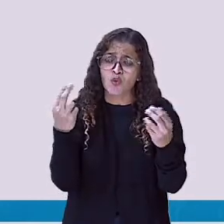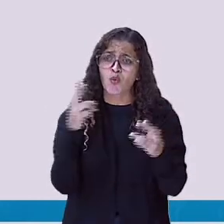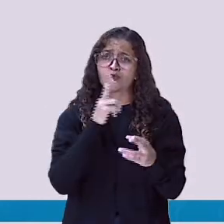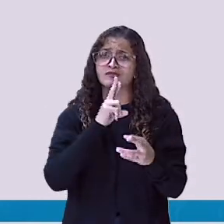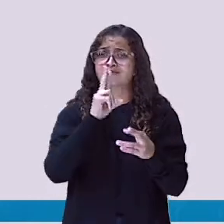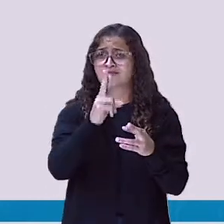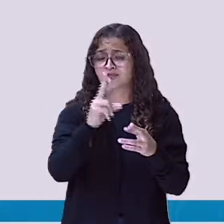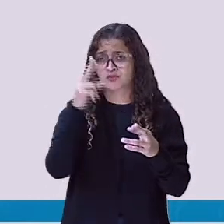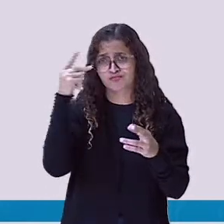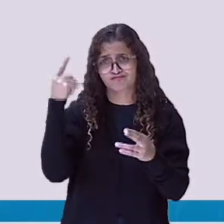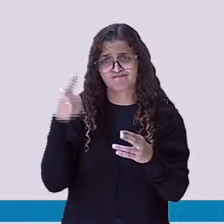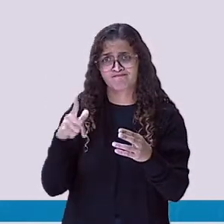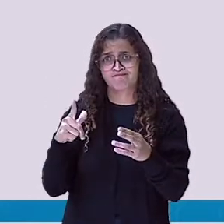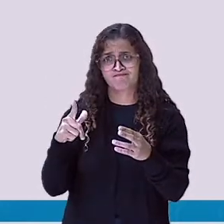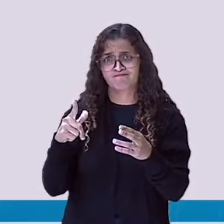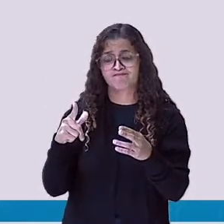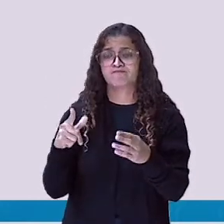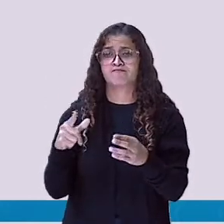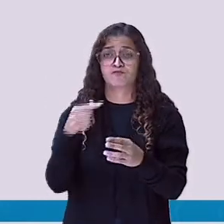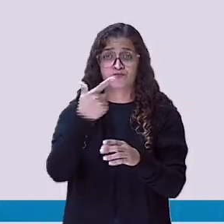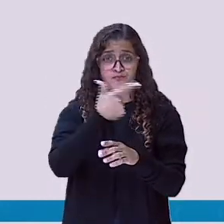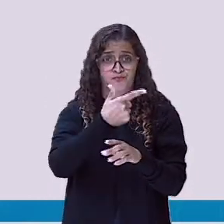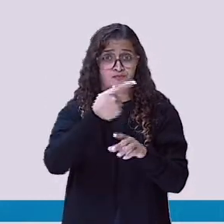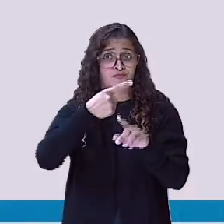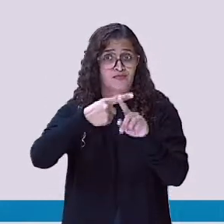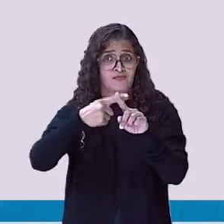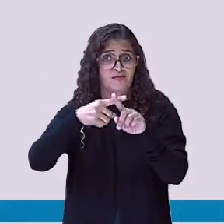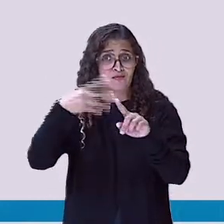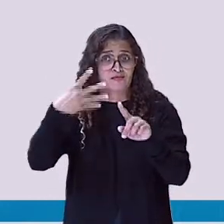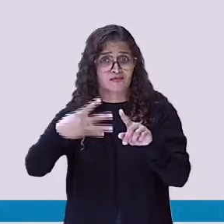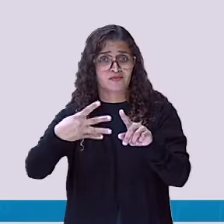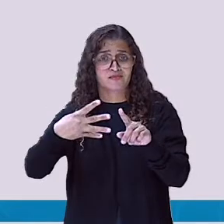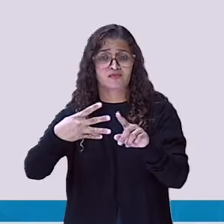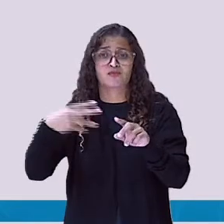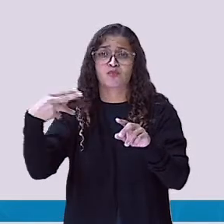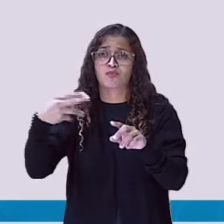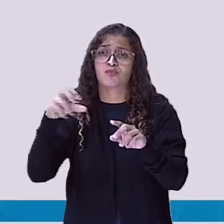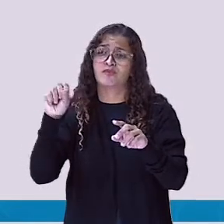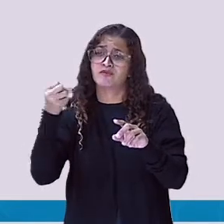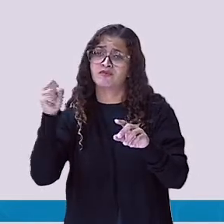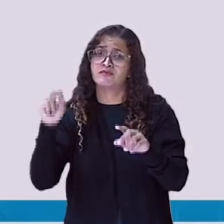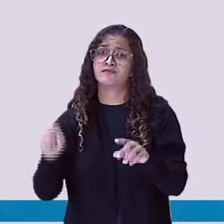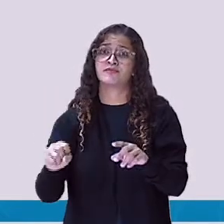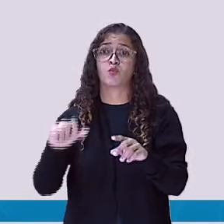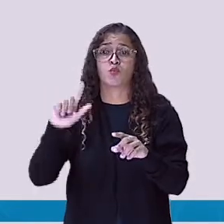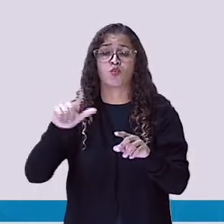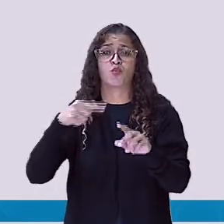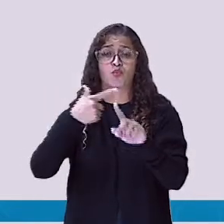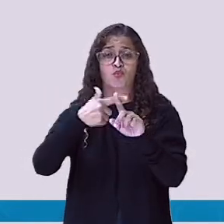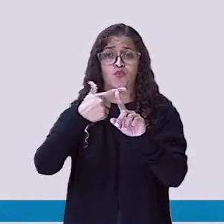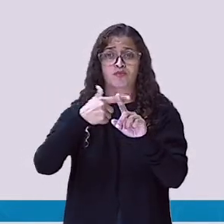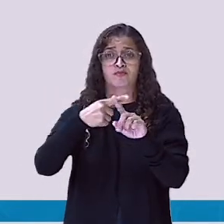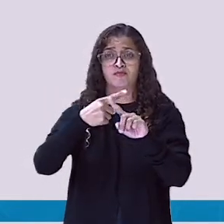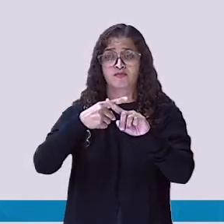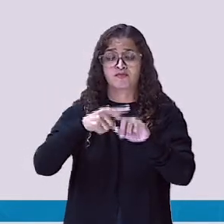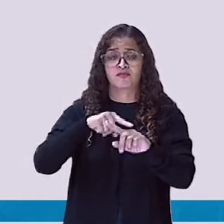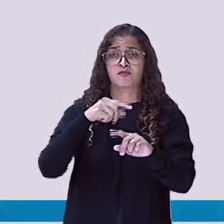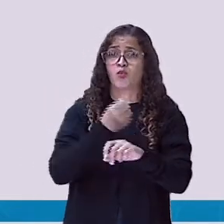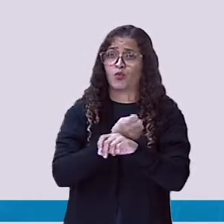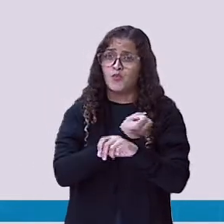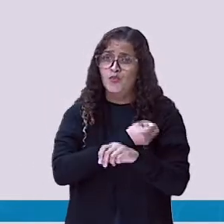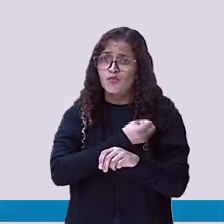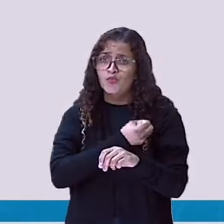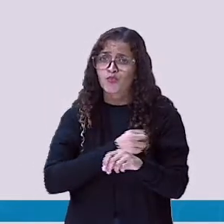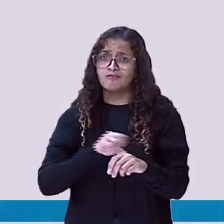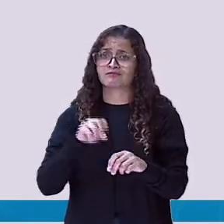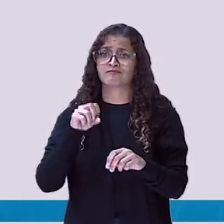4. Uma vez o número 4 e outra vez o número 4. Duas vezes o mesmo número. Vamos aqui,